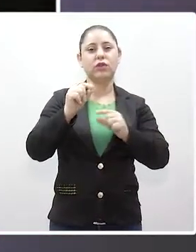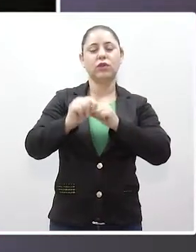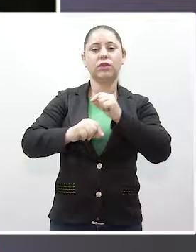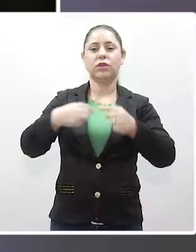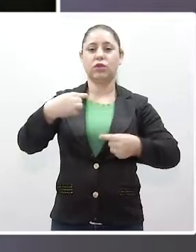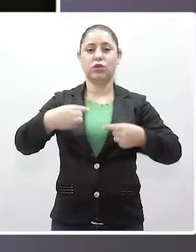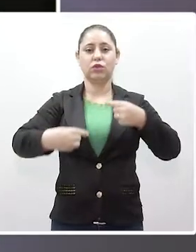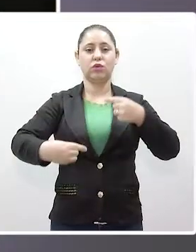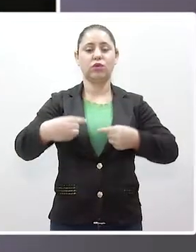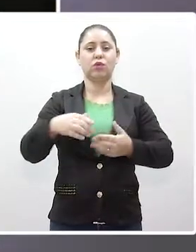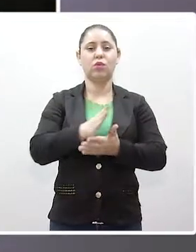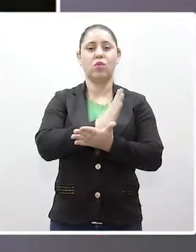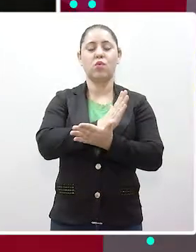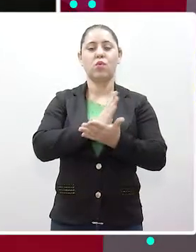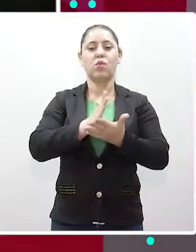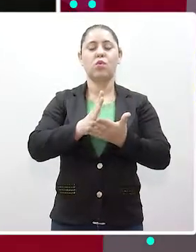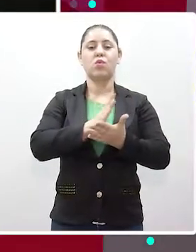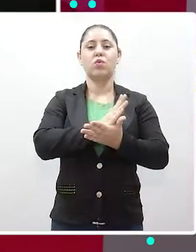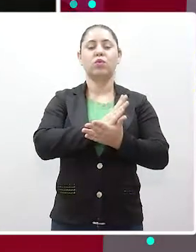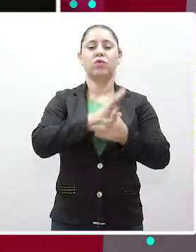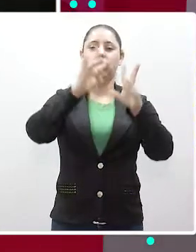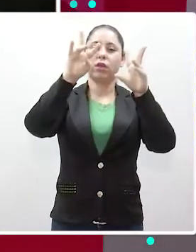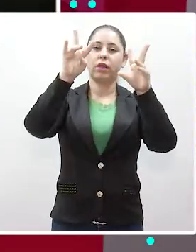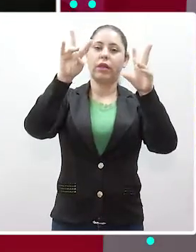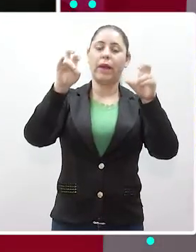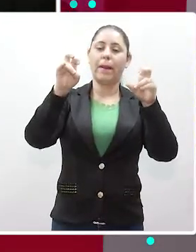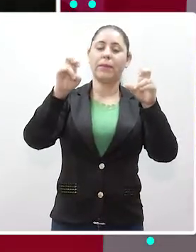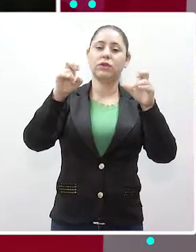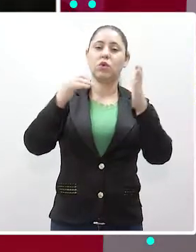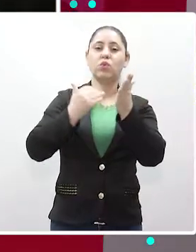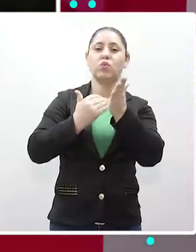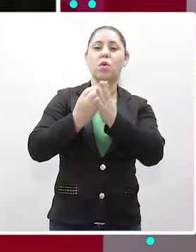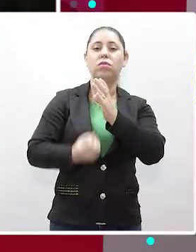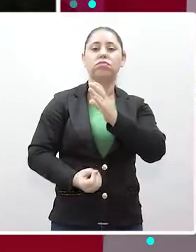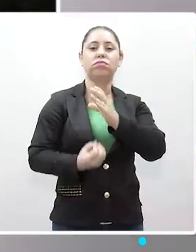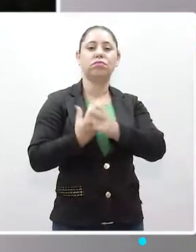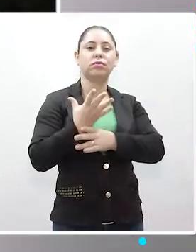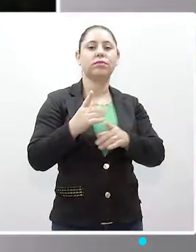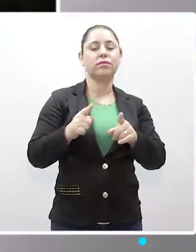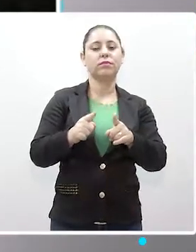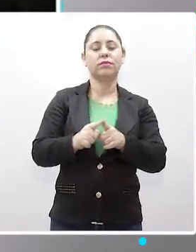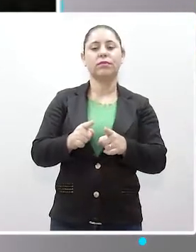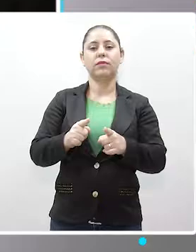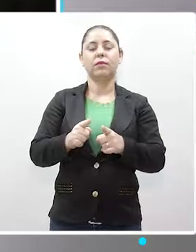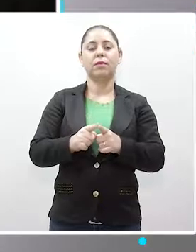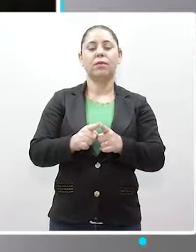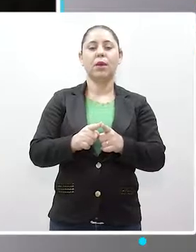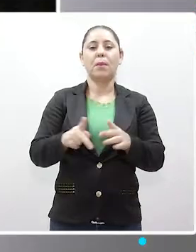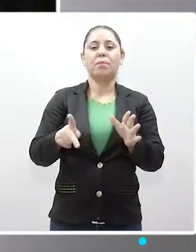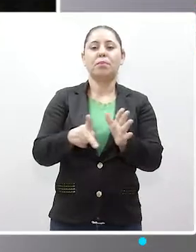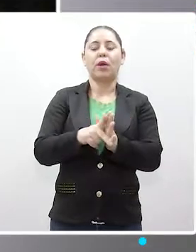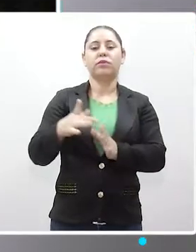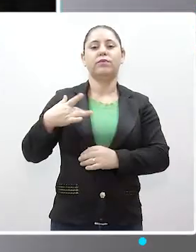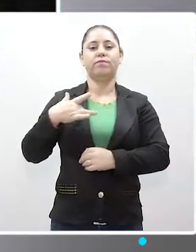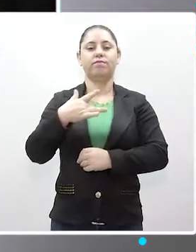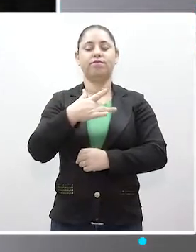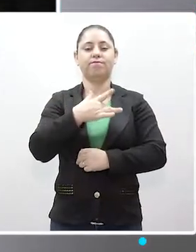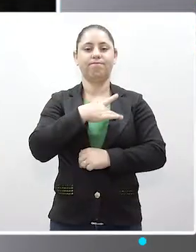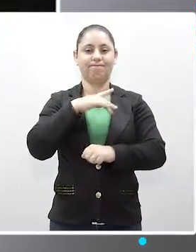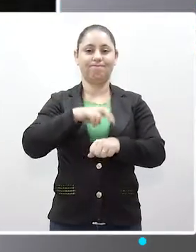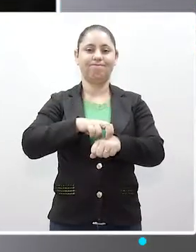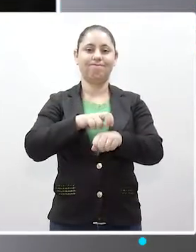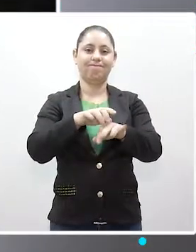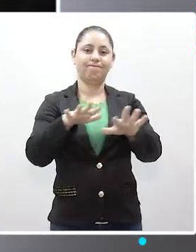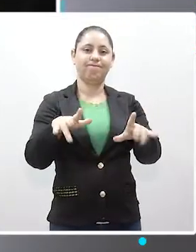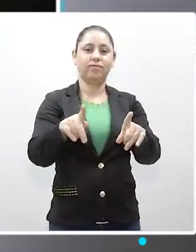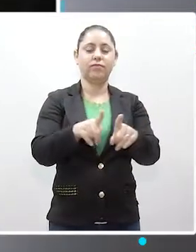aí debater alguns assuntos que vieram à tona, além das questões de saúde diretamente envolvidas com a